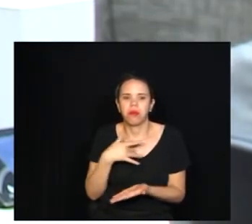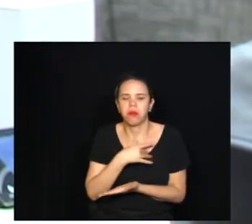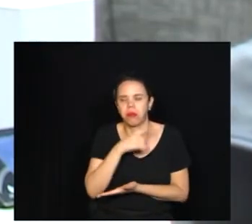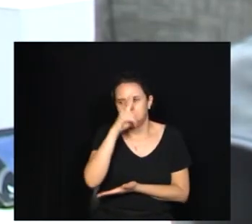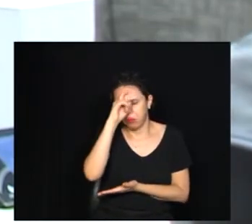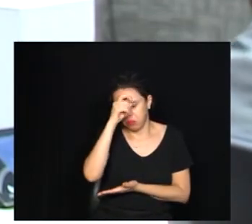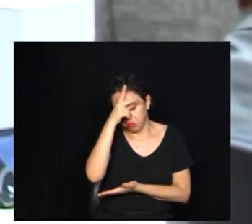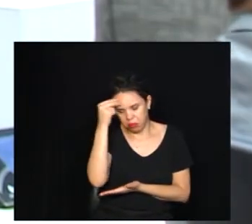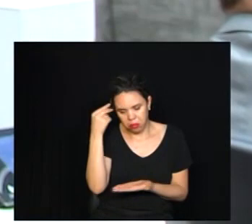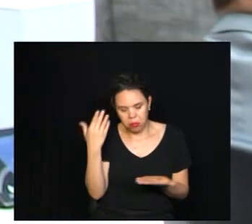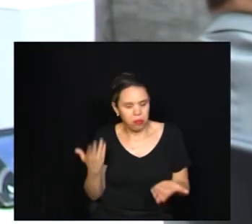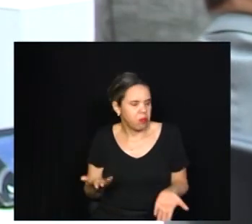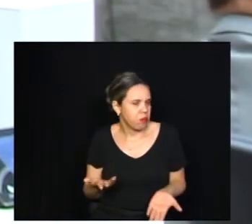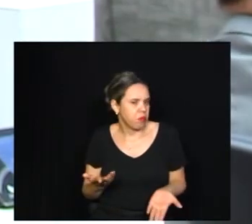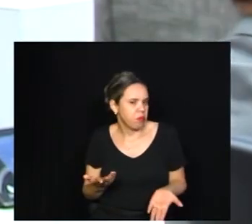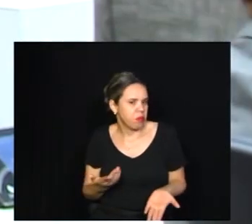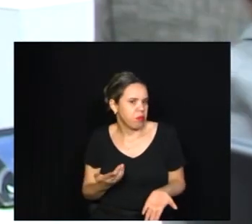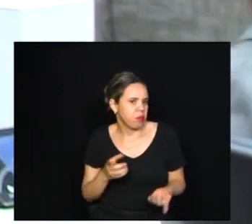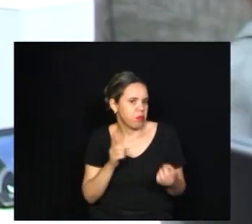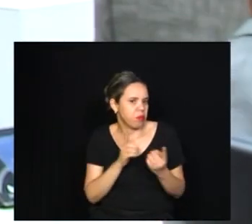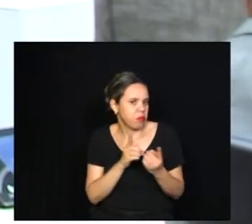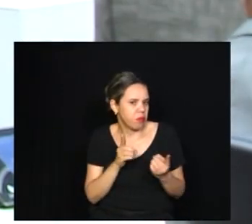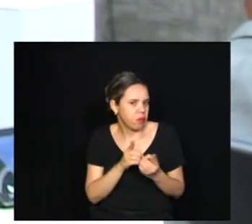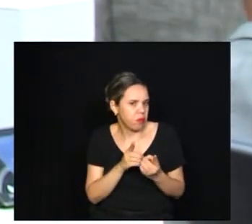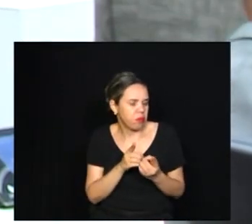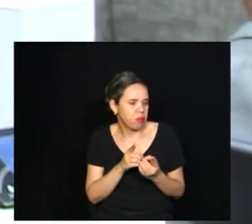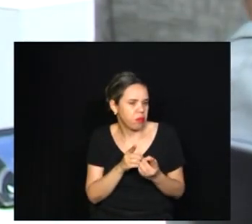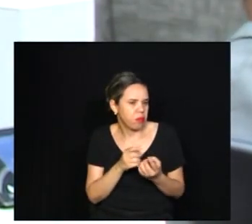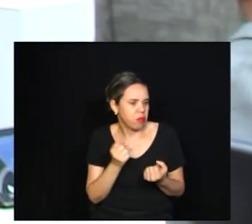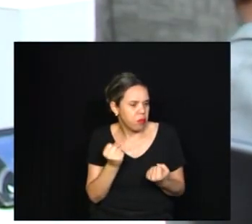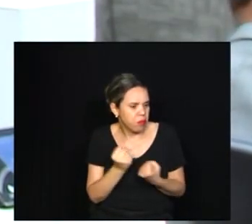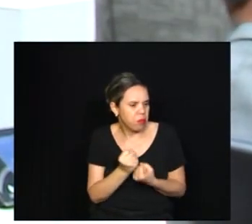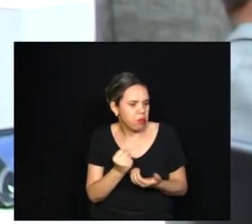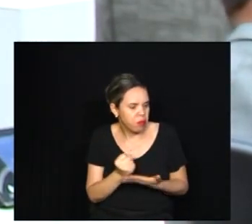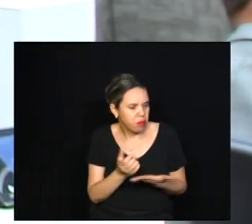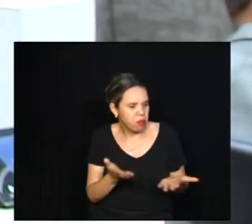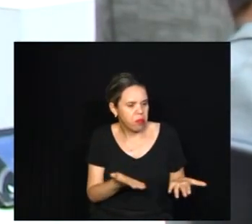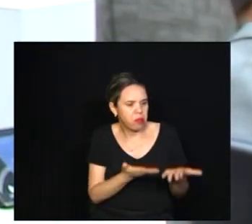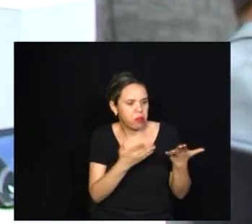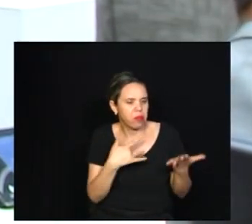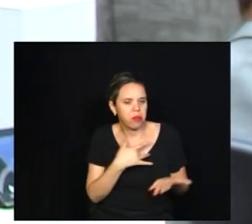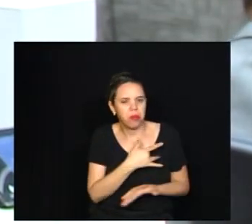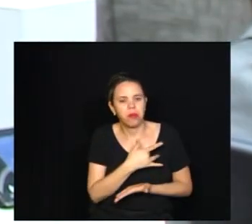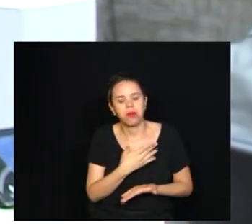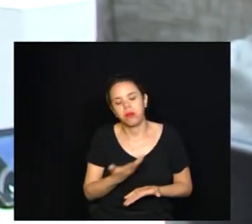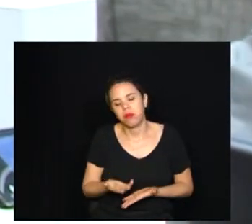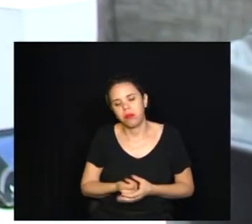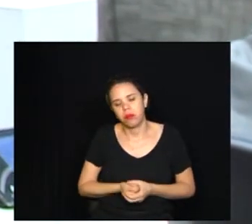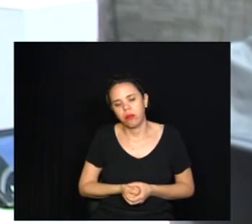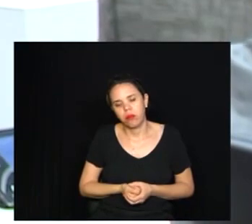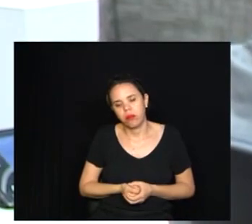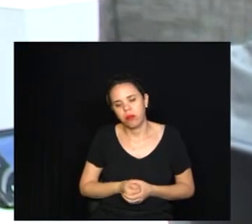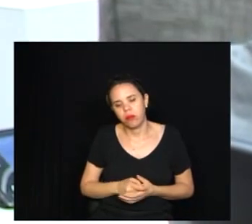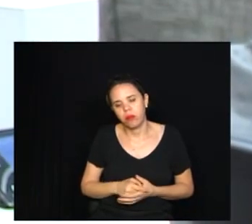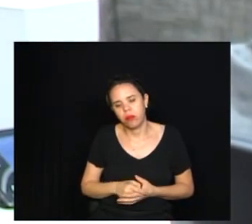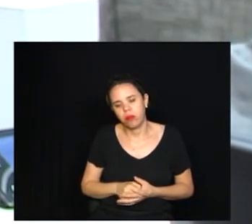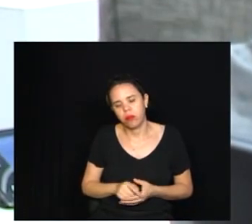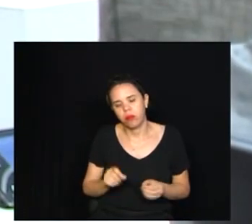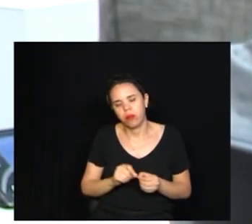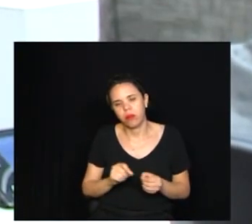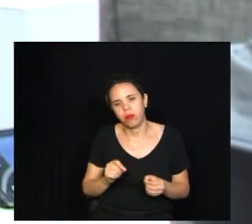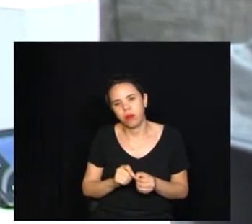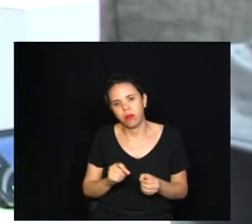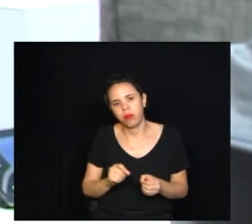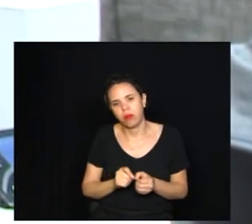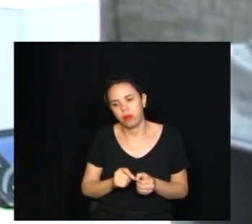hospital público, para ser, inclusive, respaldada a sua saúde. E nisso faz com que,